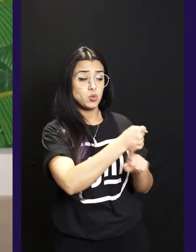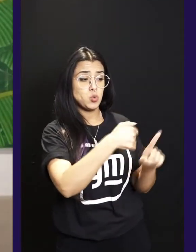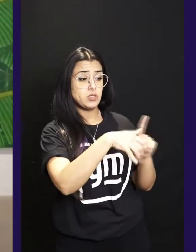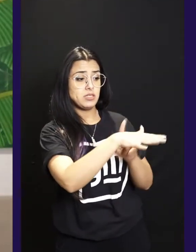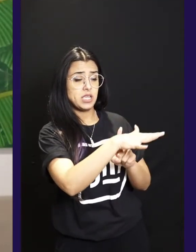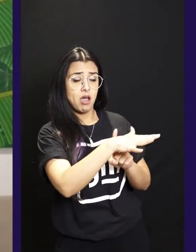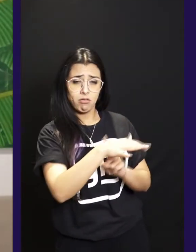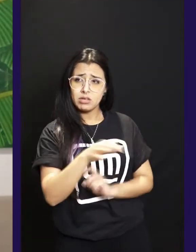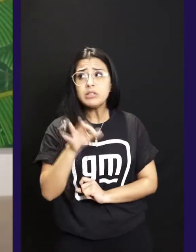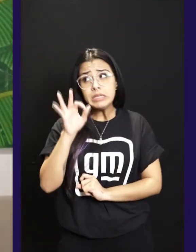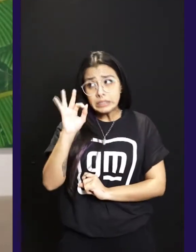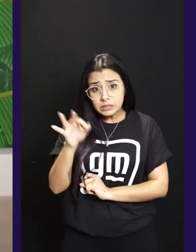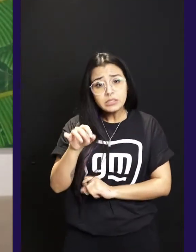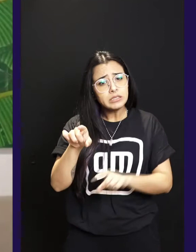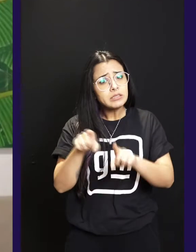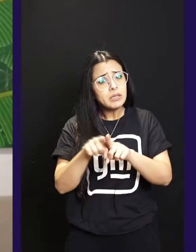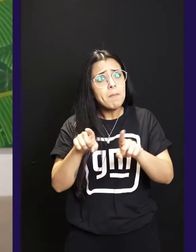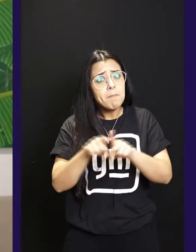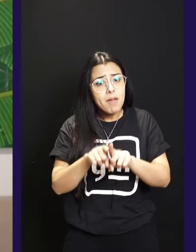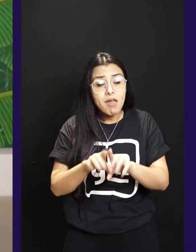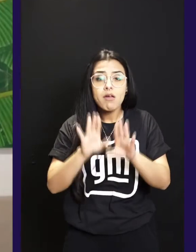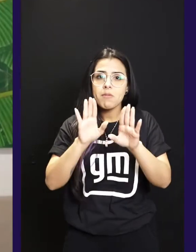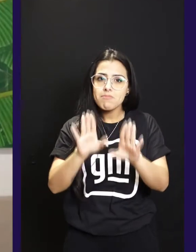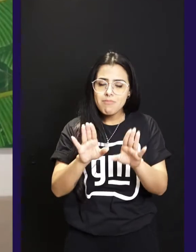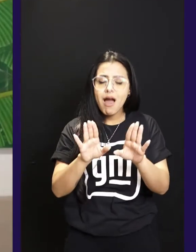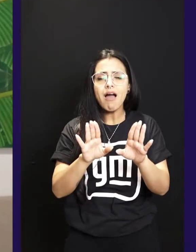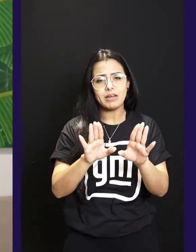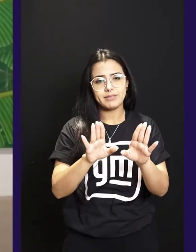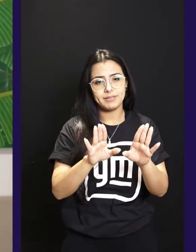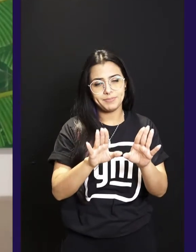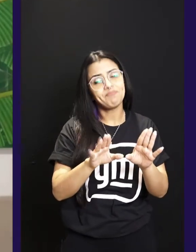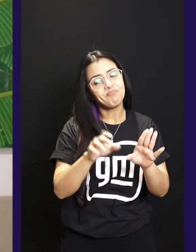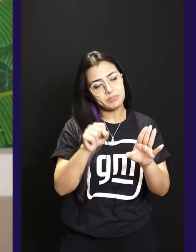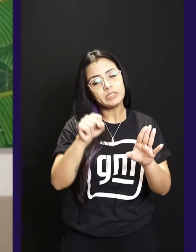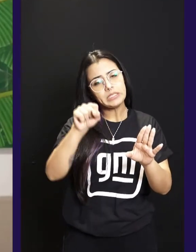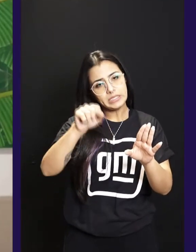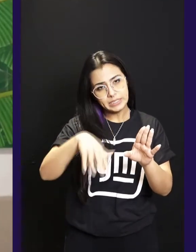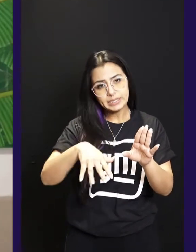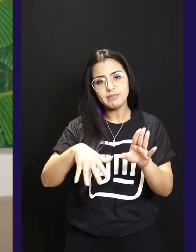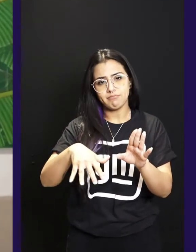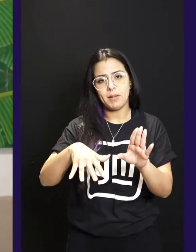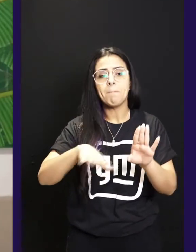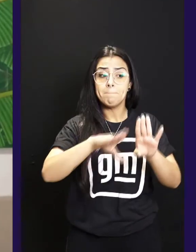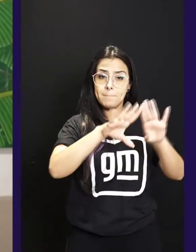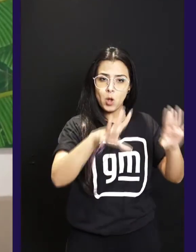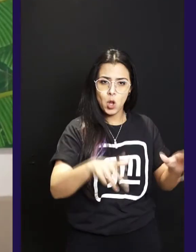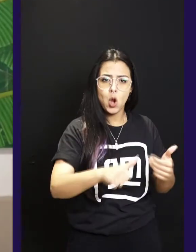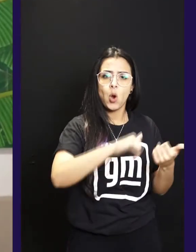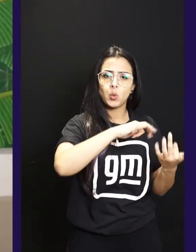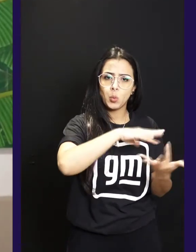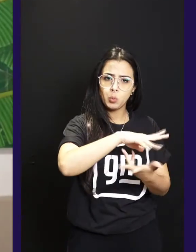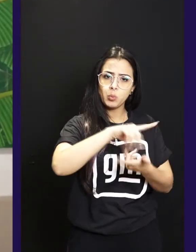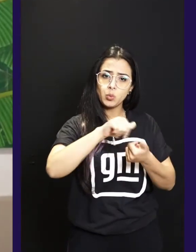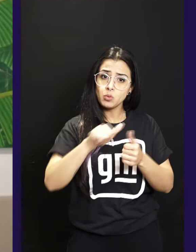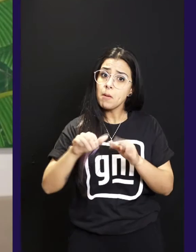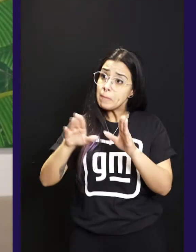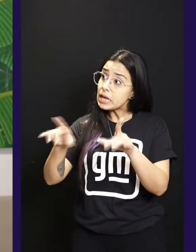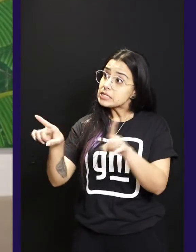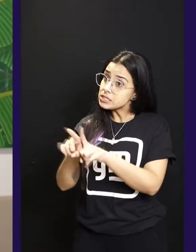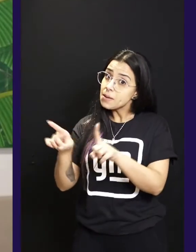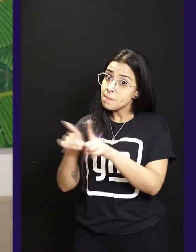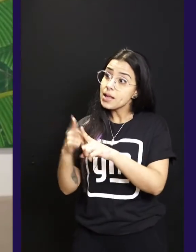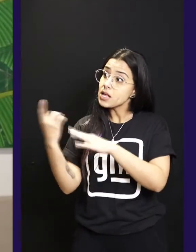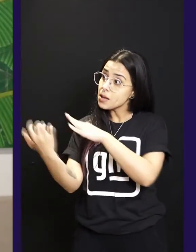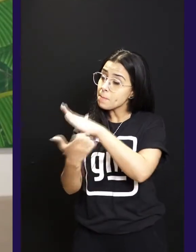igualitário. Mas também tem a ver com, além de tornar o mundo melhor, tornar a empresa melhor. Né? Diversidade e inclusão